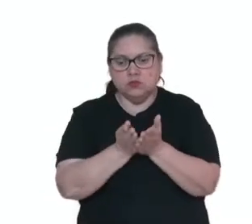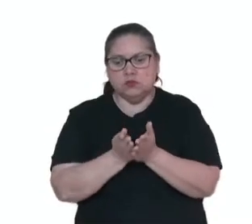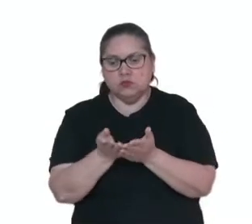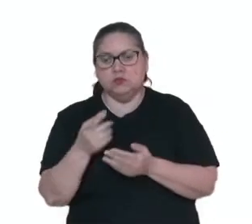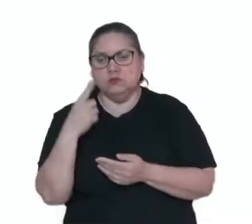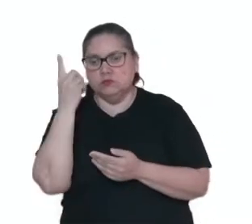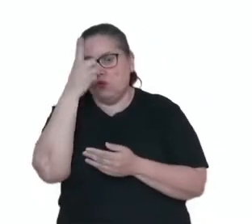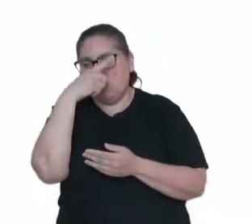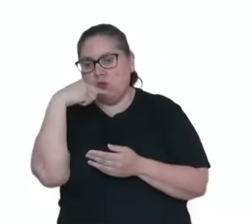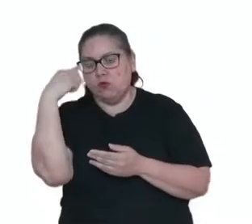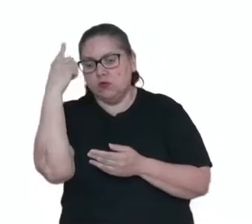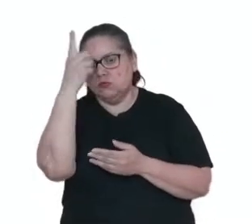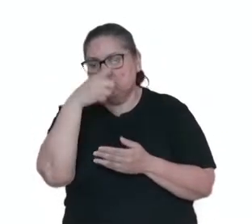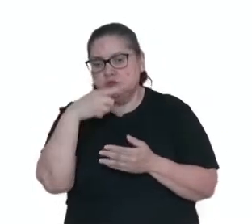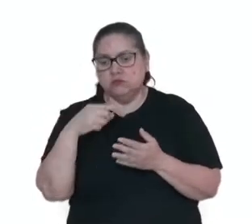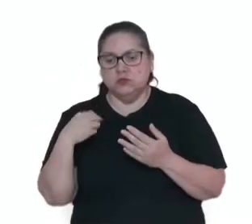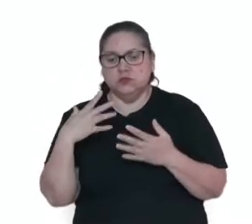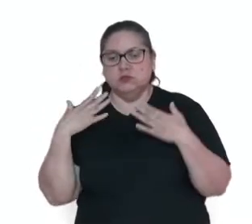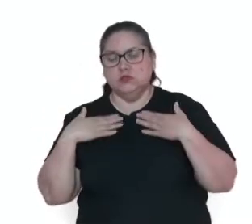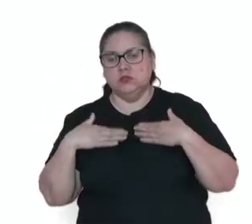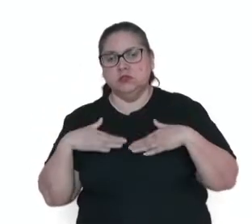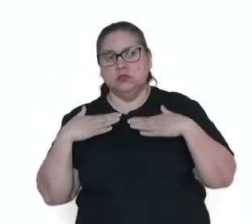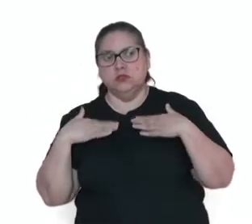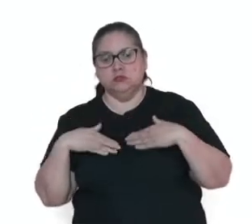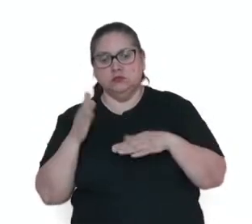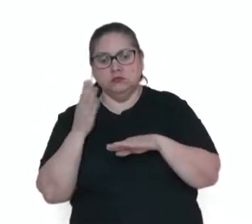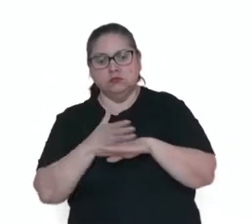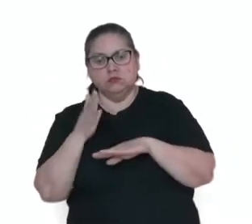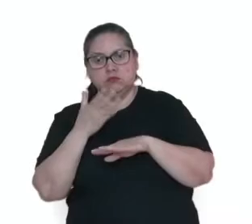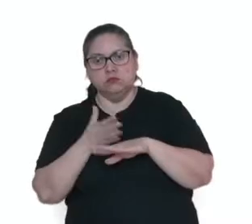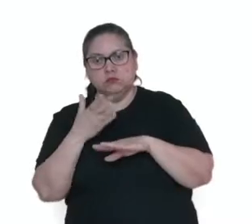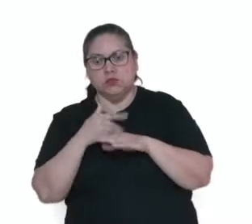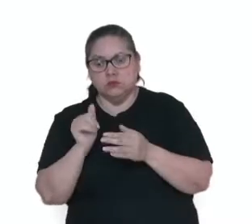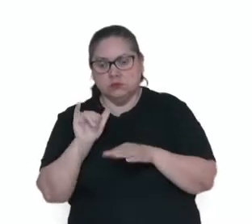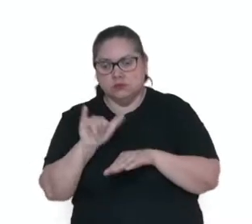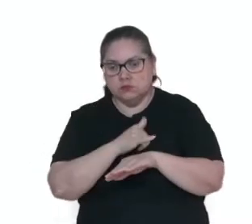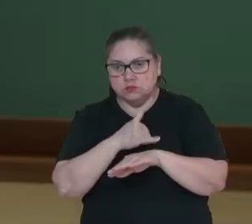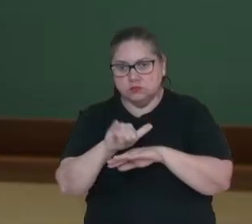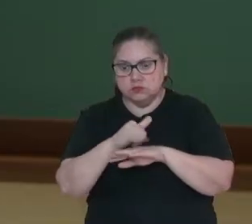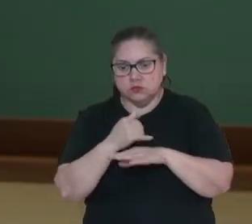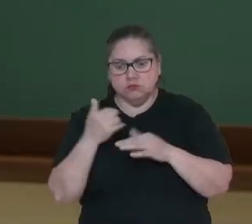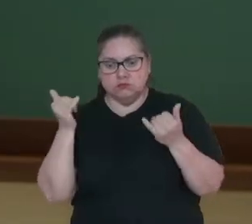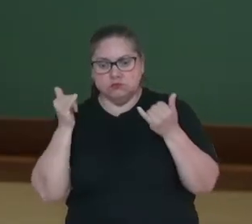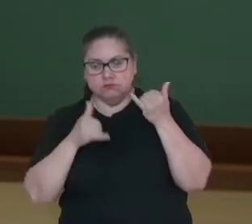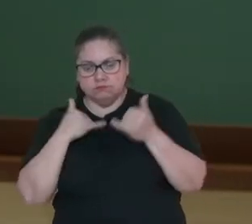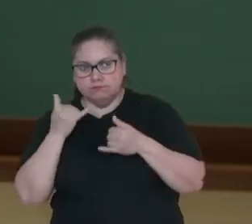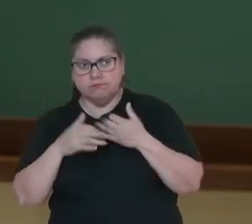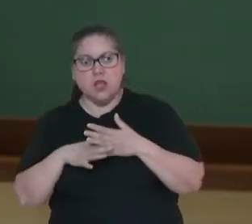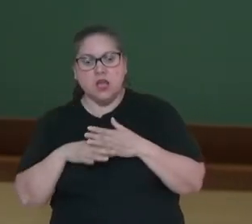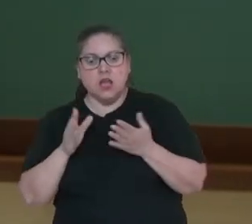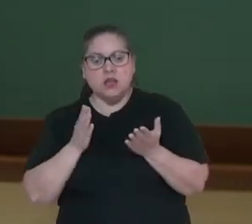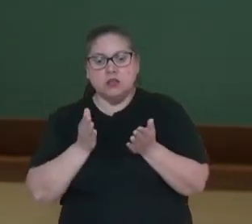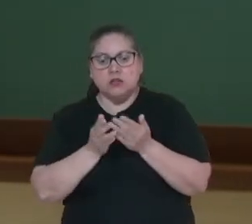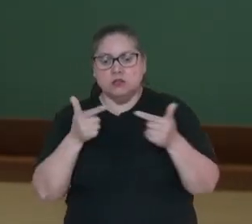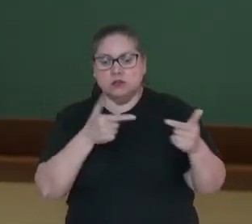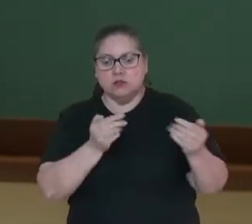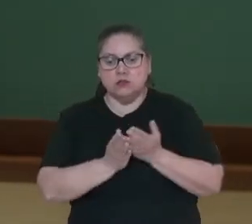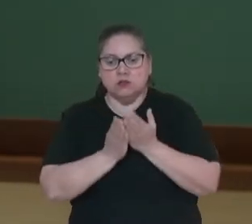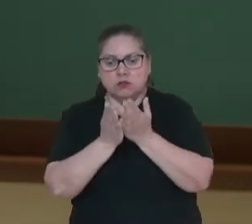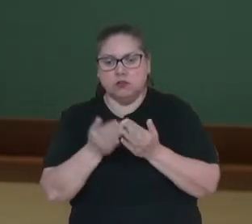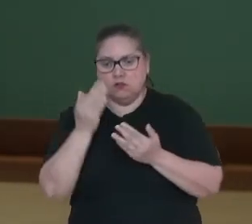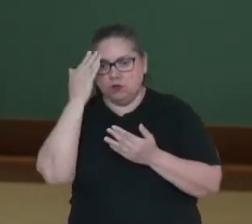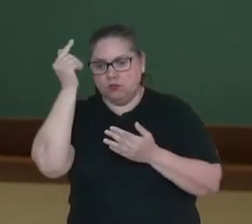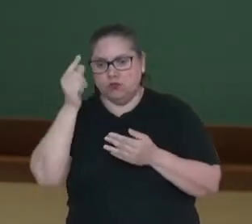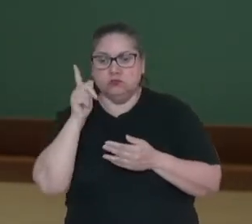passavam algumas horas de descanso treinando estratégias e se divertindo. A Batalha Naval se popularizou